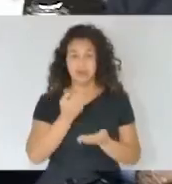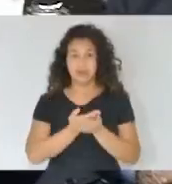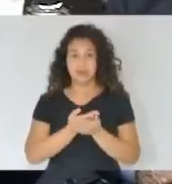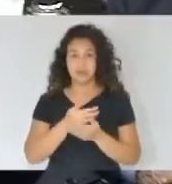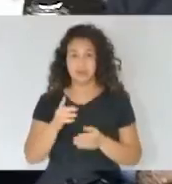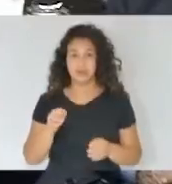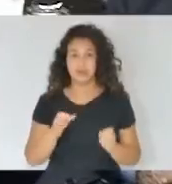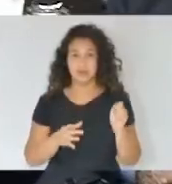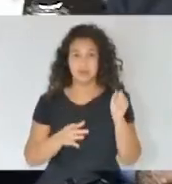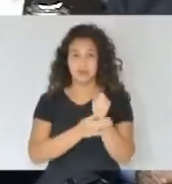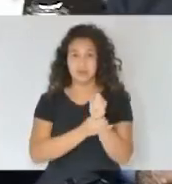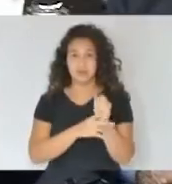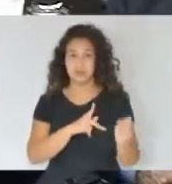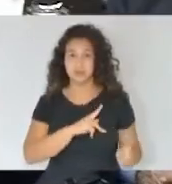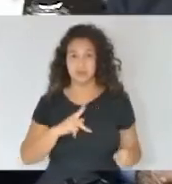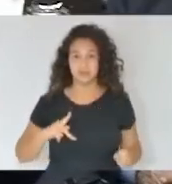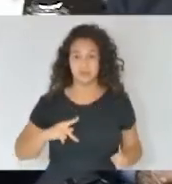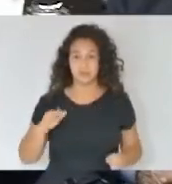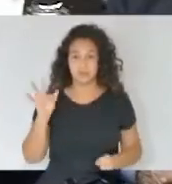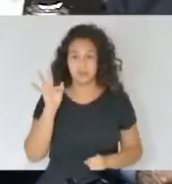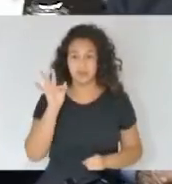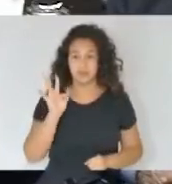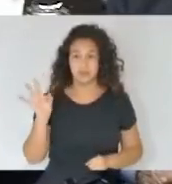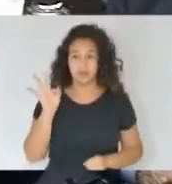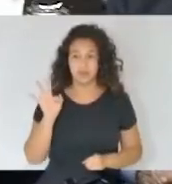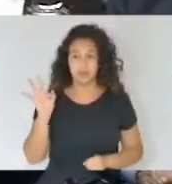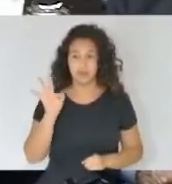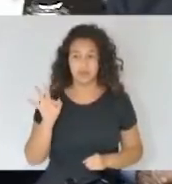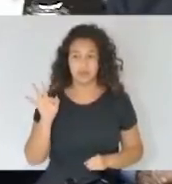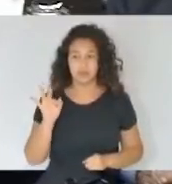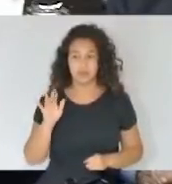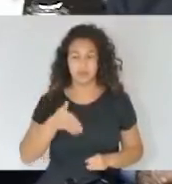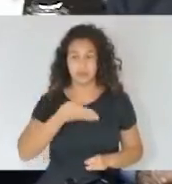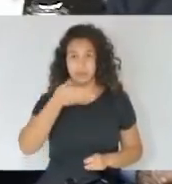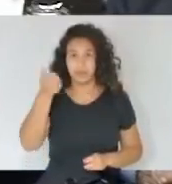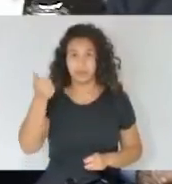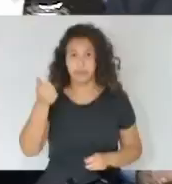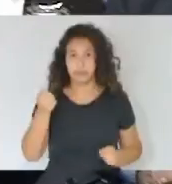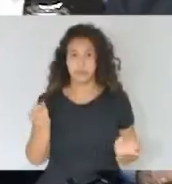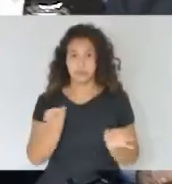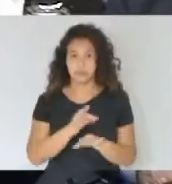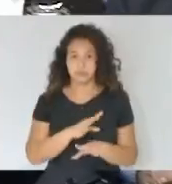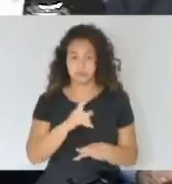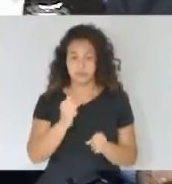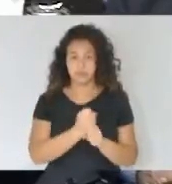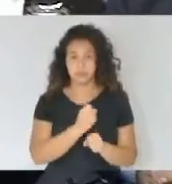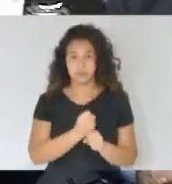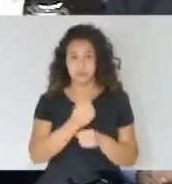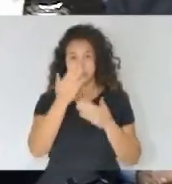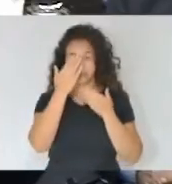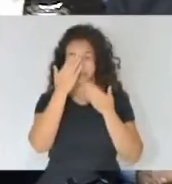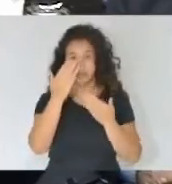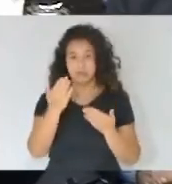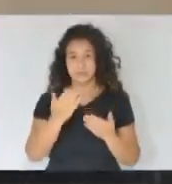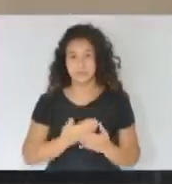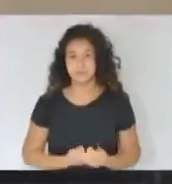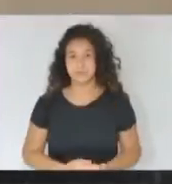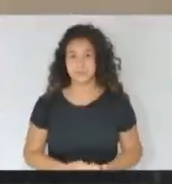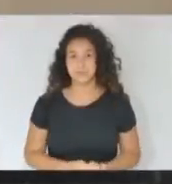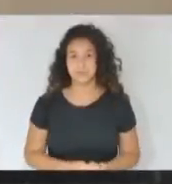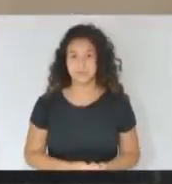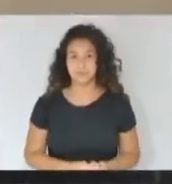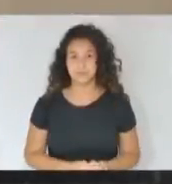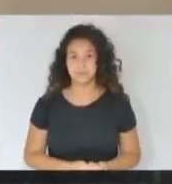melhor, será melhor se tivermos a conclusão dessa obra. Muito obrigado, deputado Berlanda. Muito